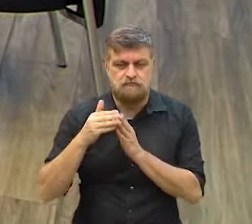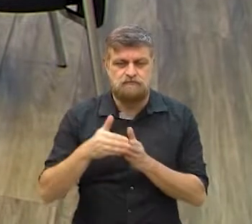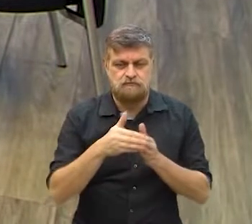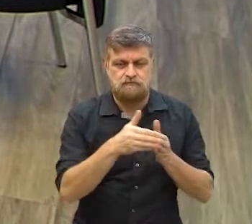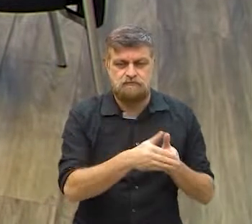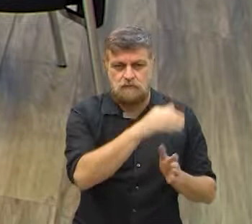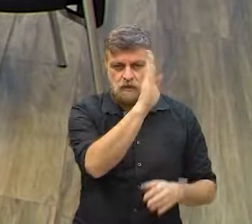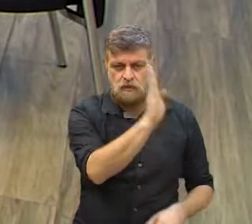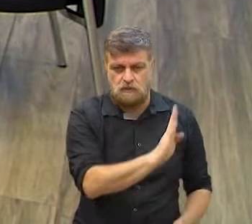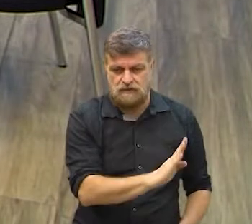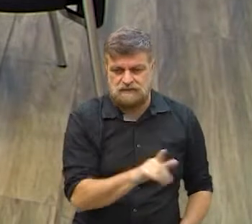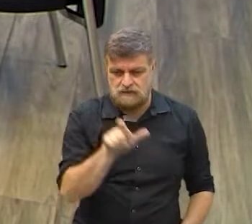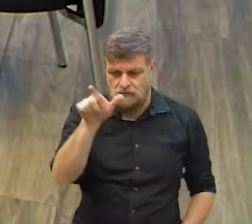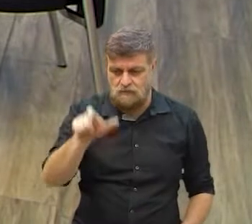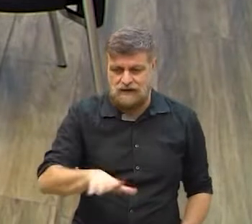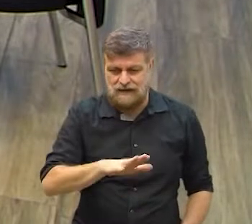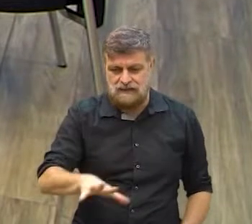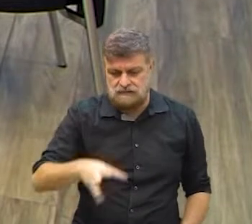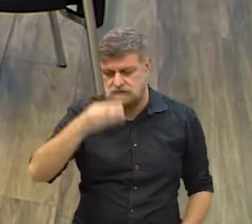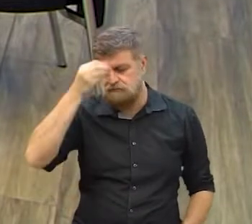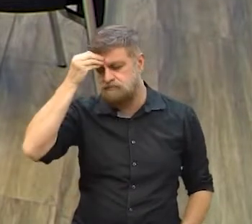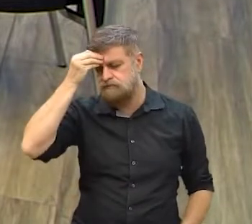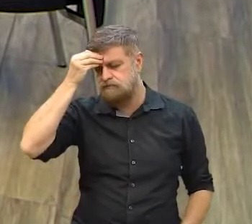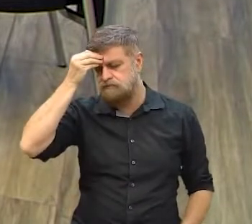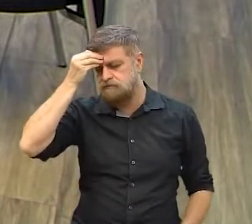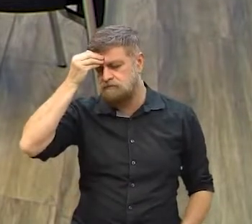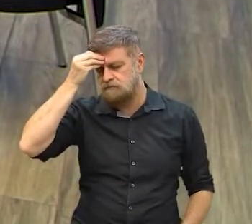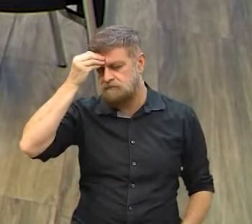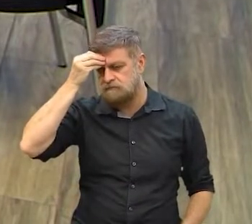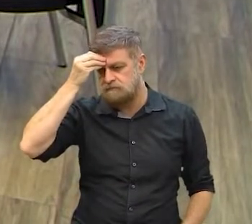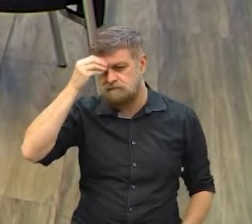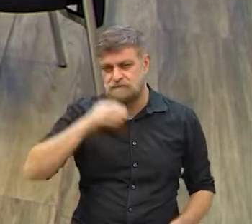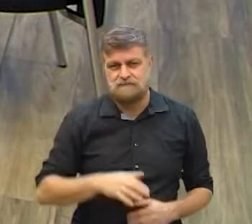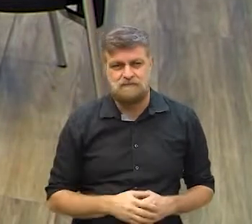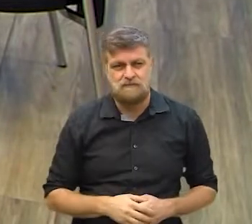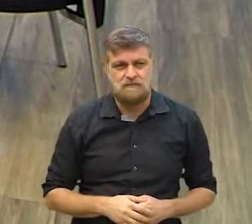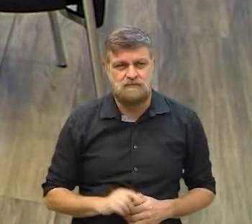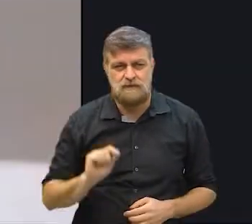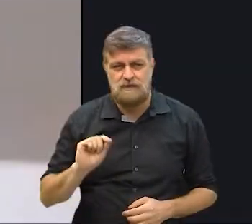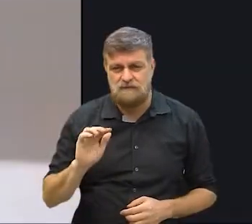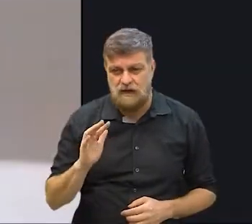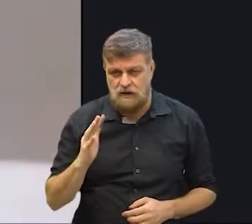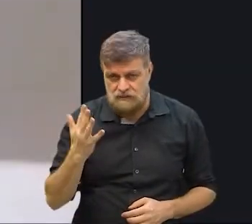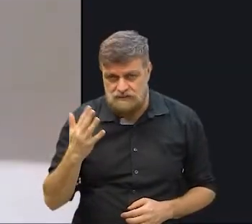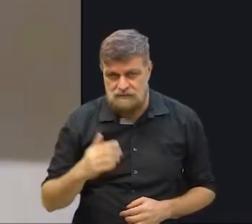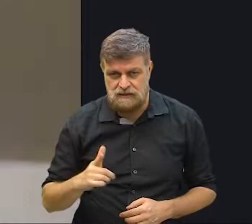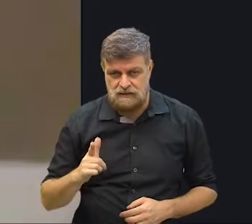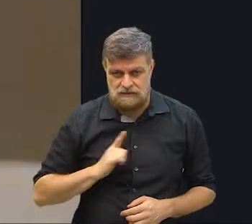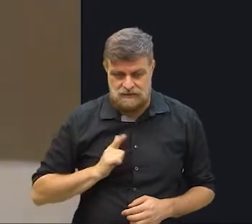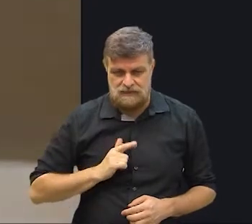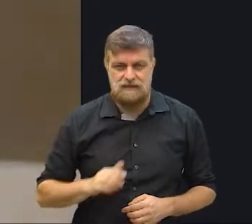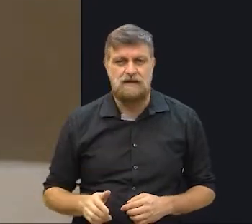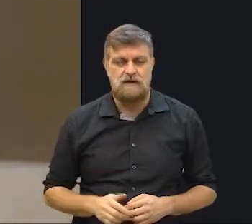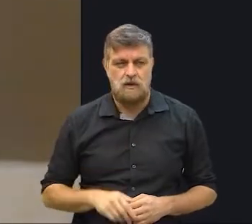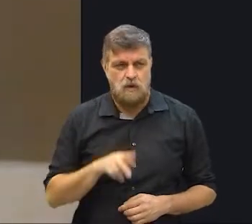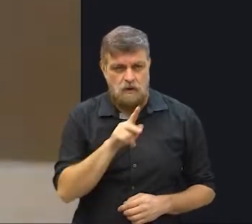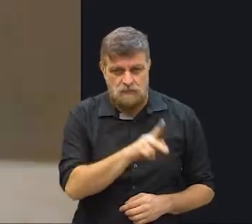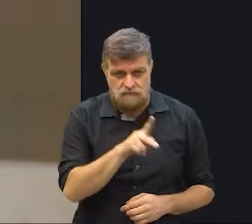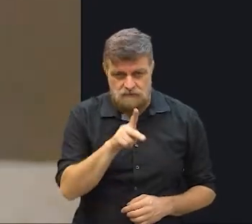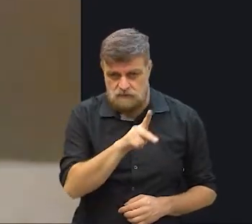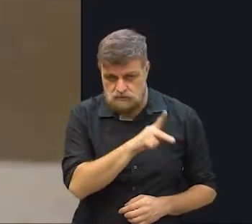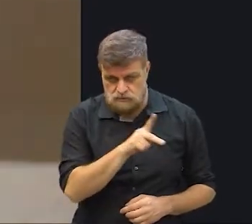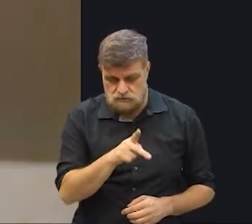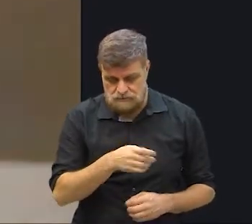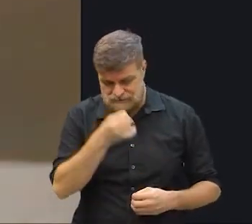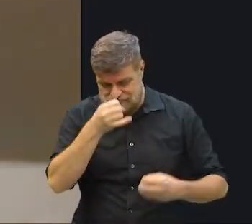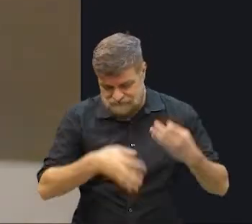foi Cristóvão Colombo, aquilo ali nunca mais vai sair da sua ideia. Então é necessário trabalhar,